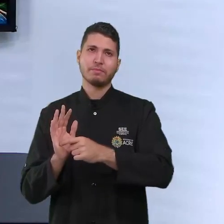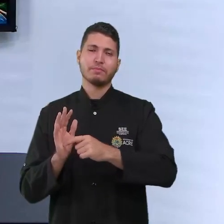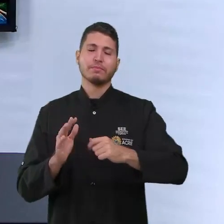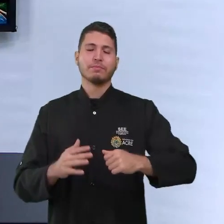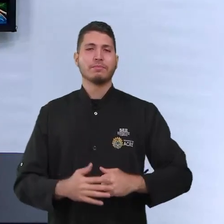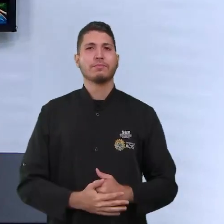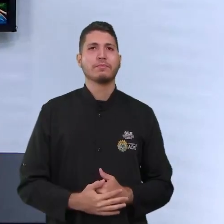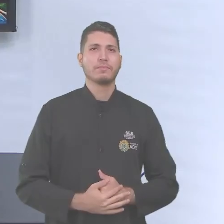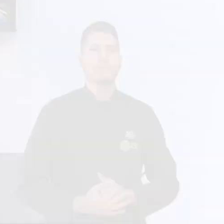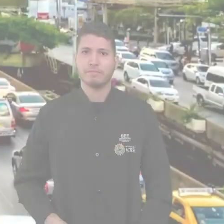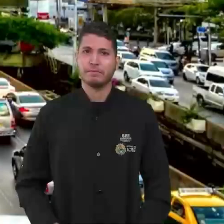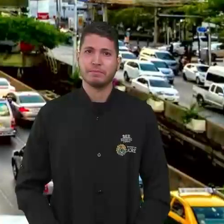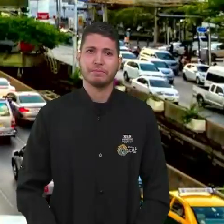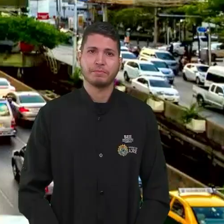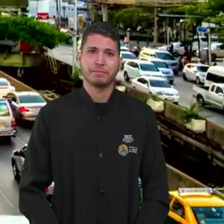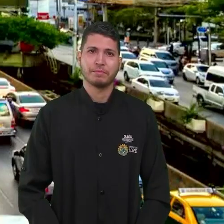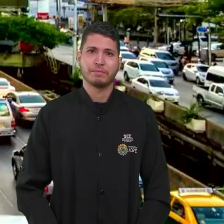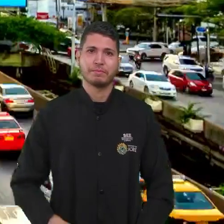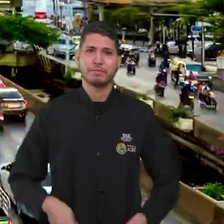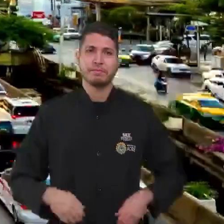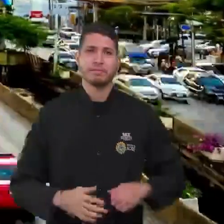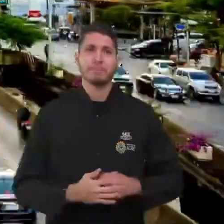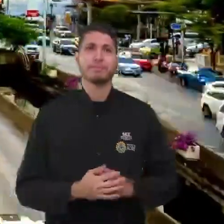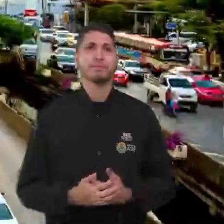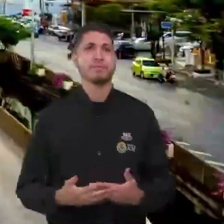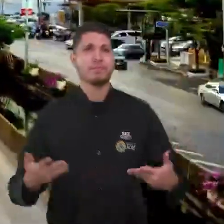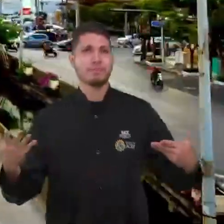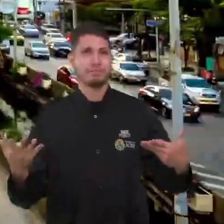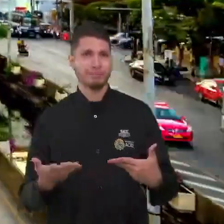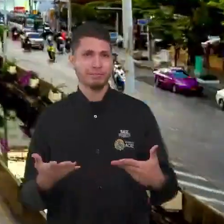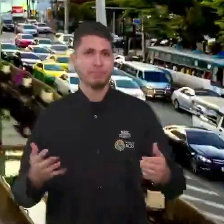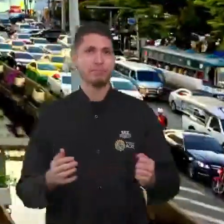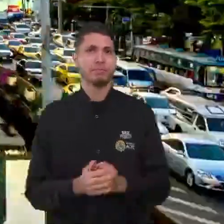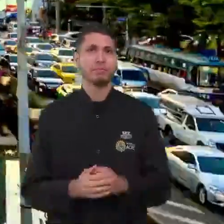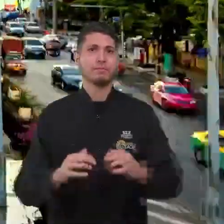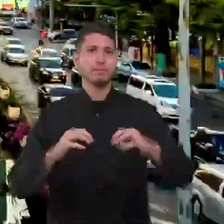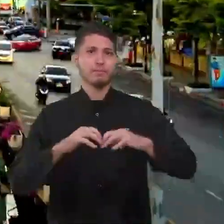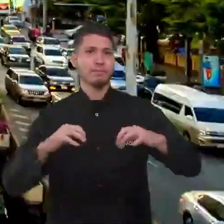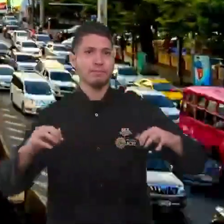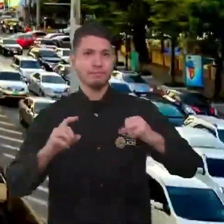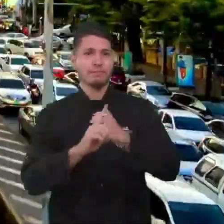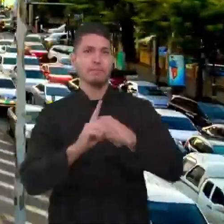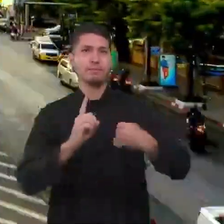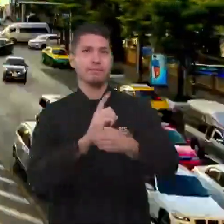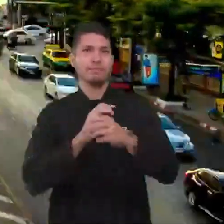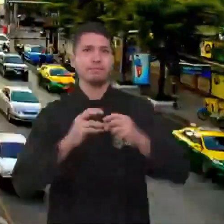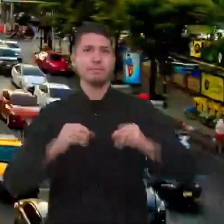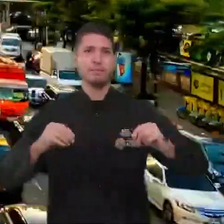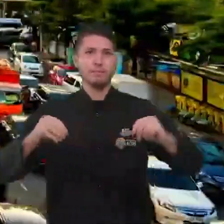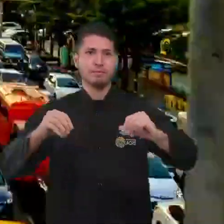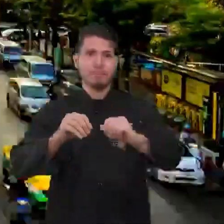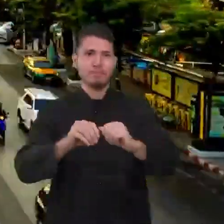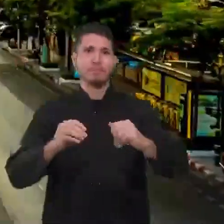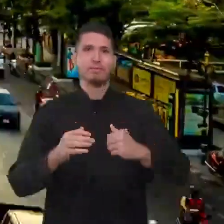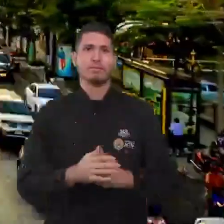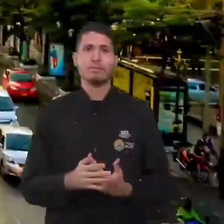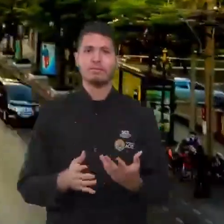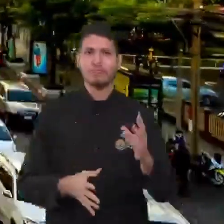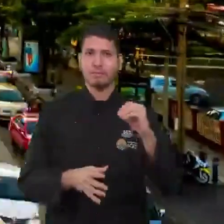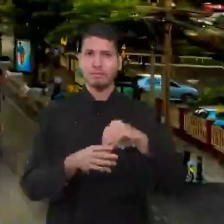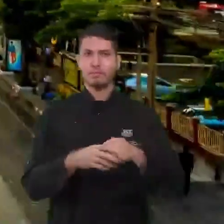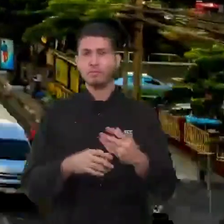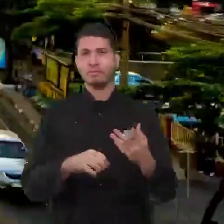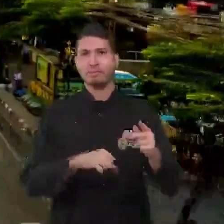dando continuidade, agora nós vamos falar da segregação socioterritorial dentro desses